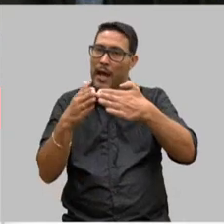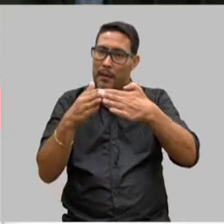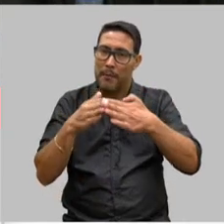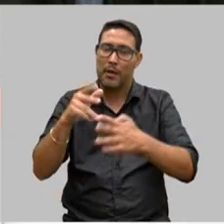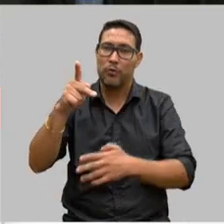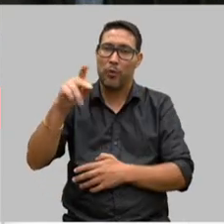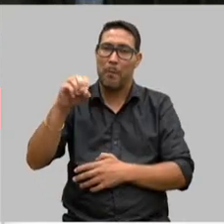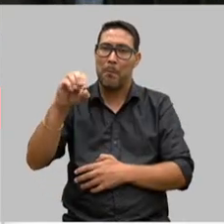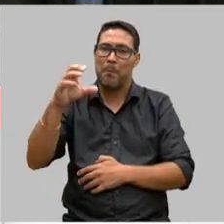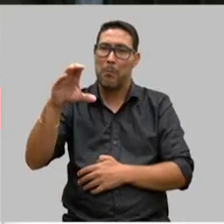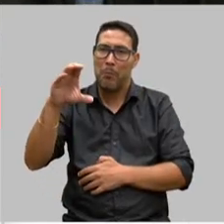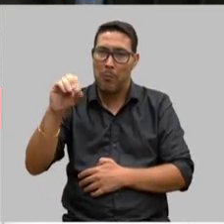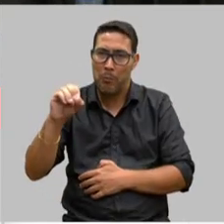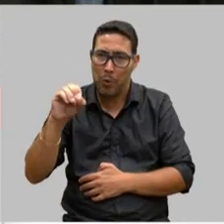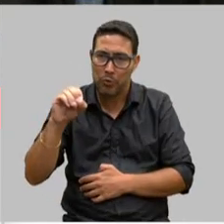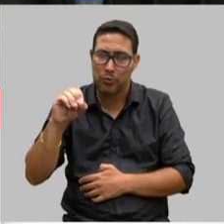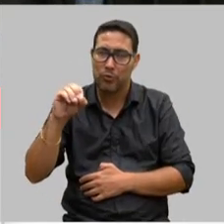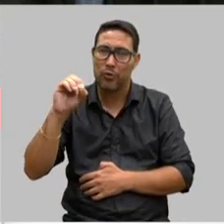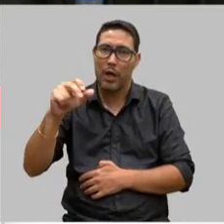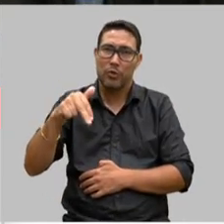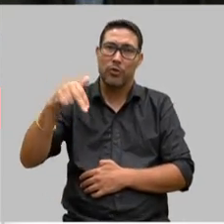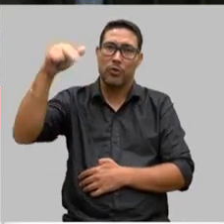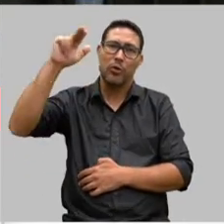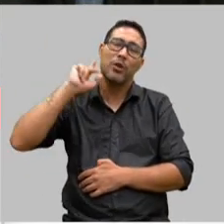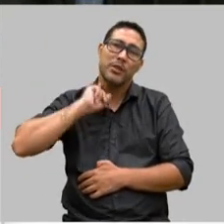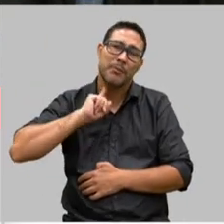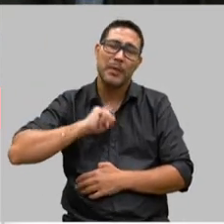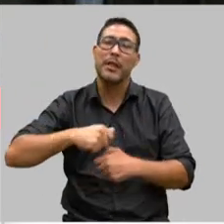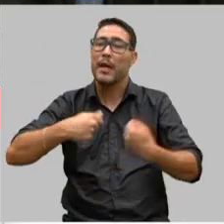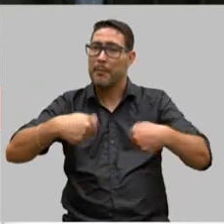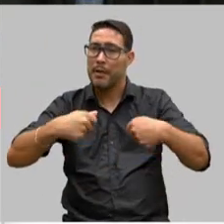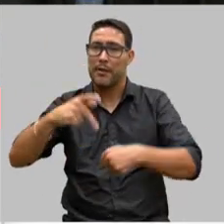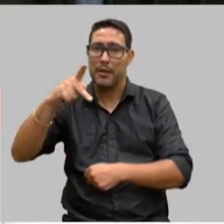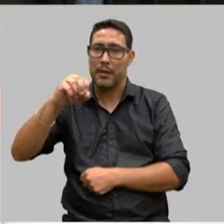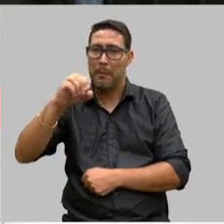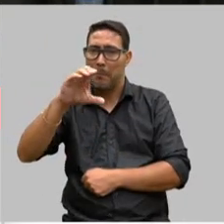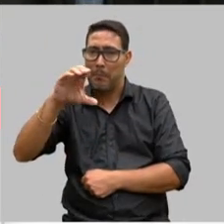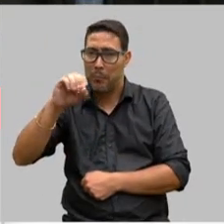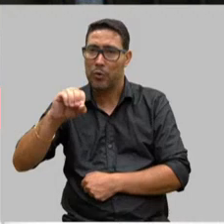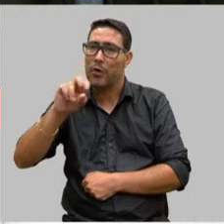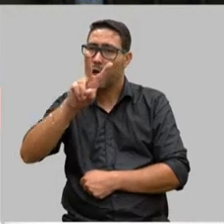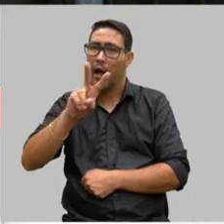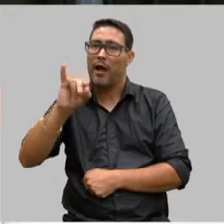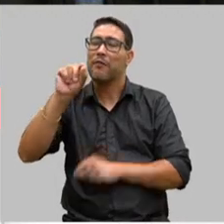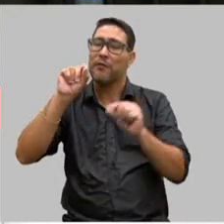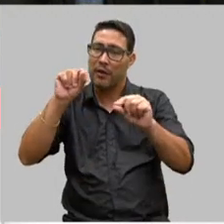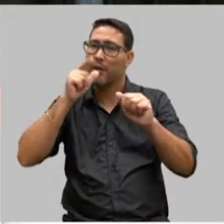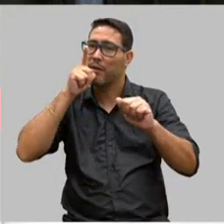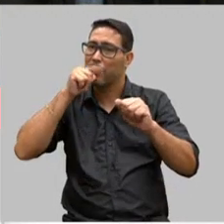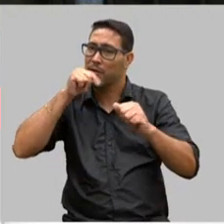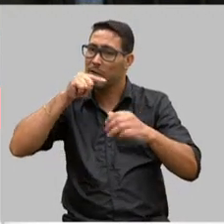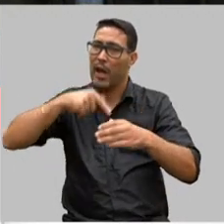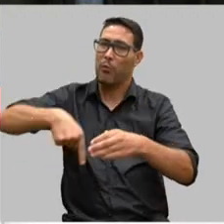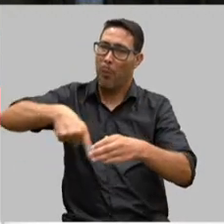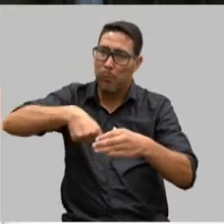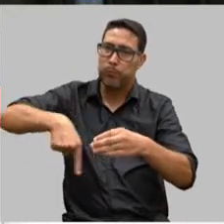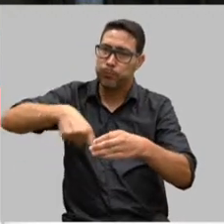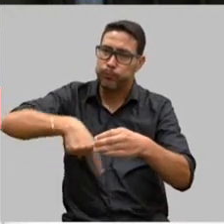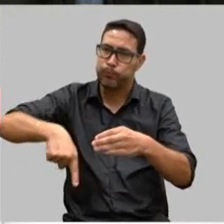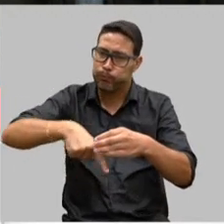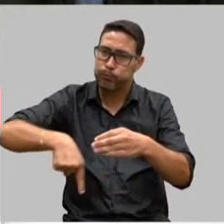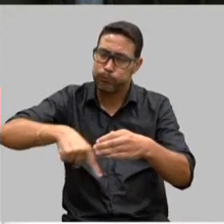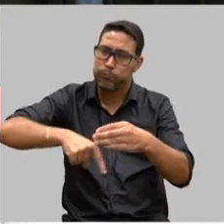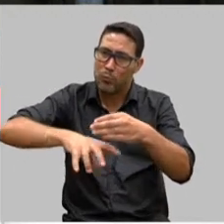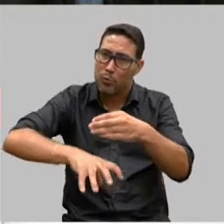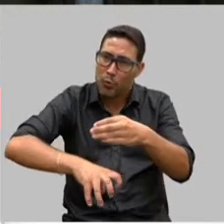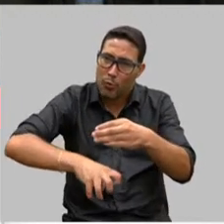lá no Araçaí, naquelas bandas todas. Aí a gente vai para o fundo, abaixa o lençol, complica o sistema, porque você